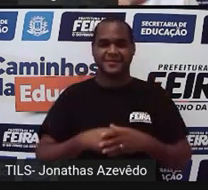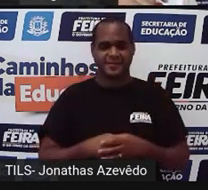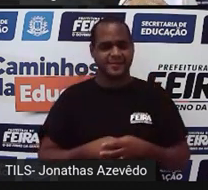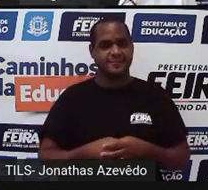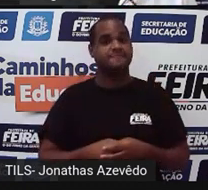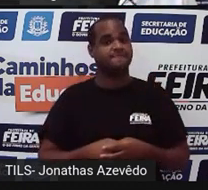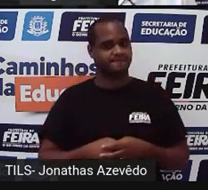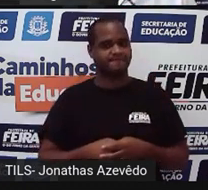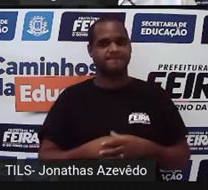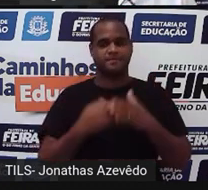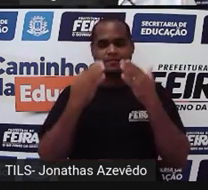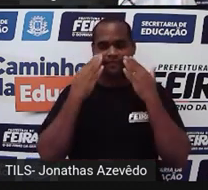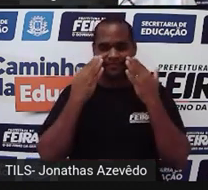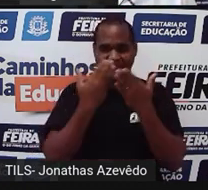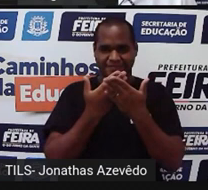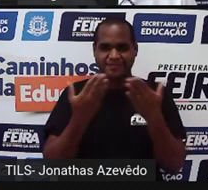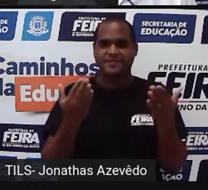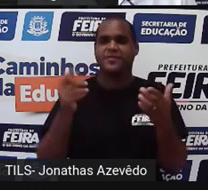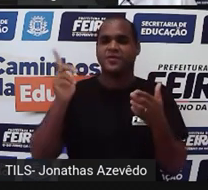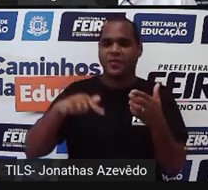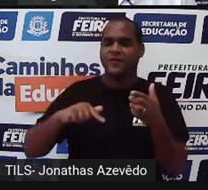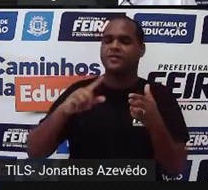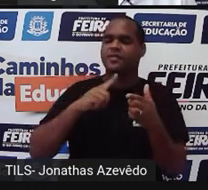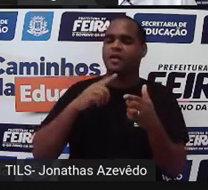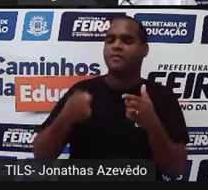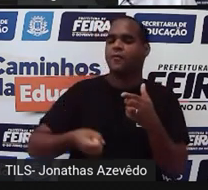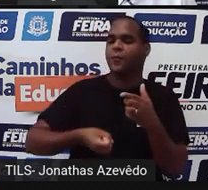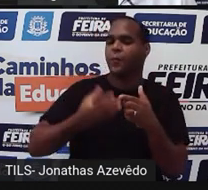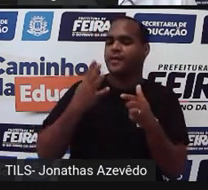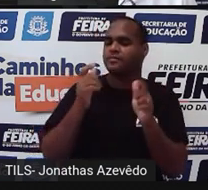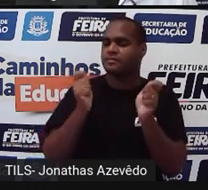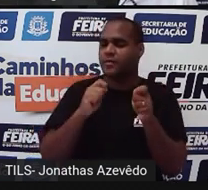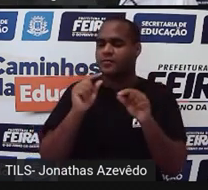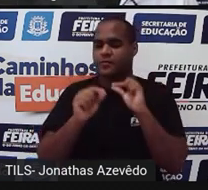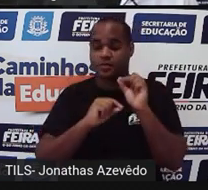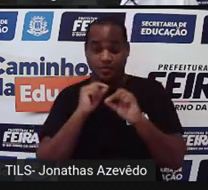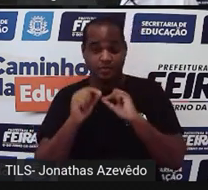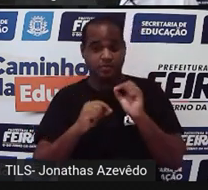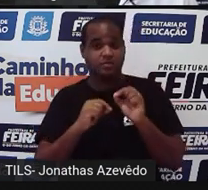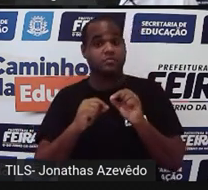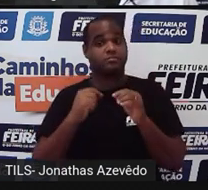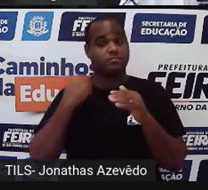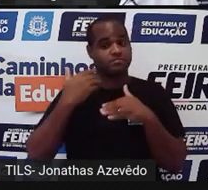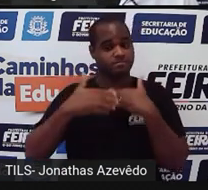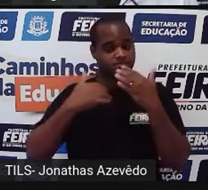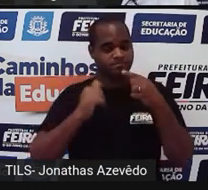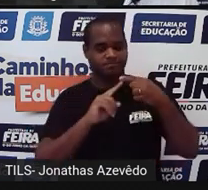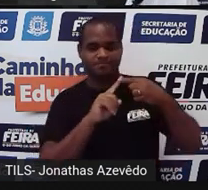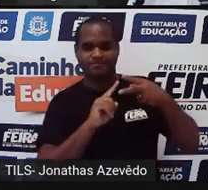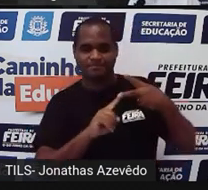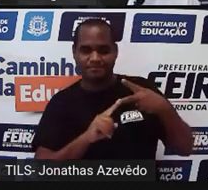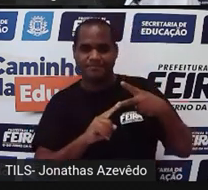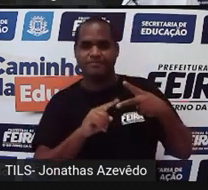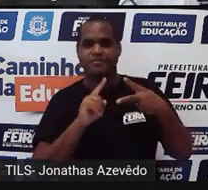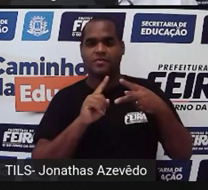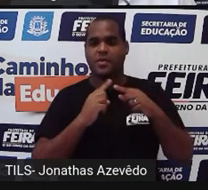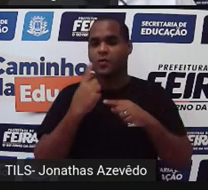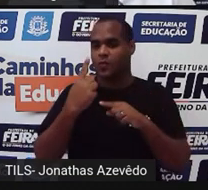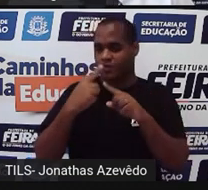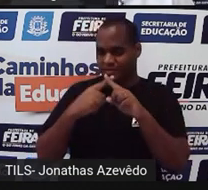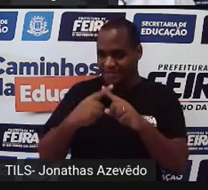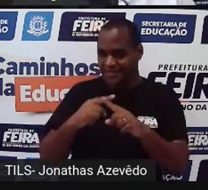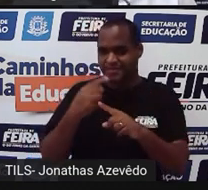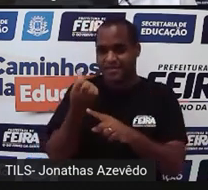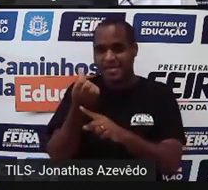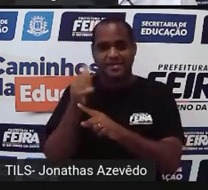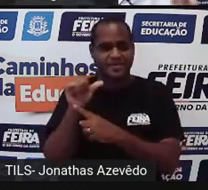ó, mostrando de novo quais foram as possibilidades. Então a gente vai escrever os pares ali, ó. 1 para x, 6